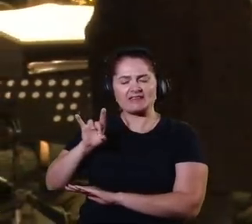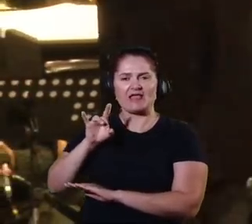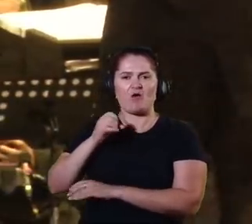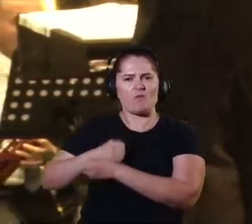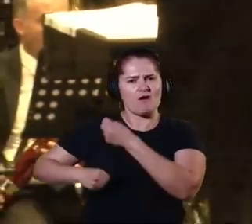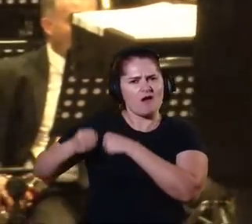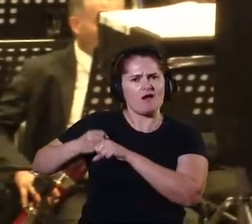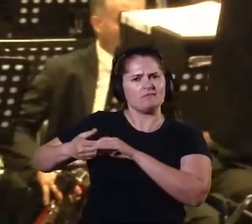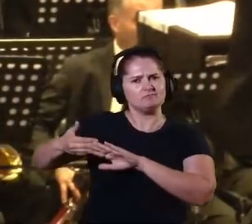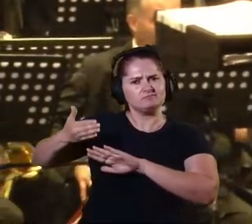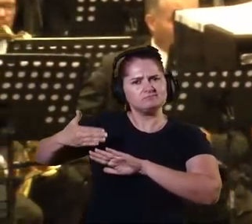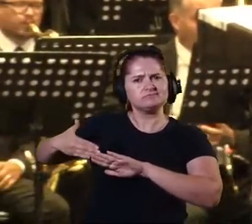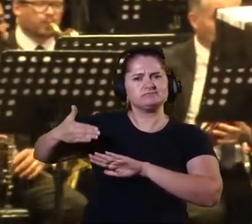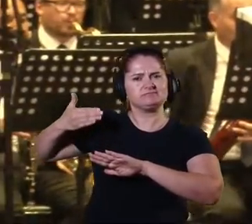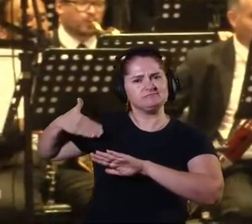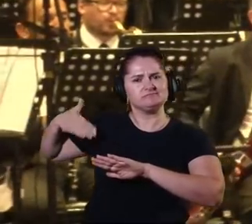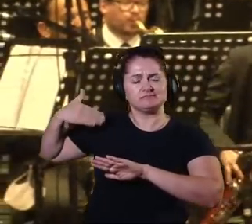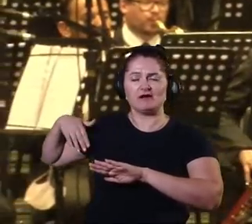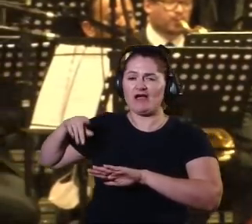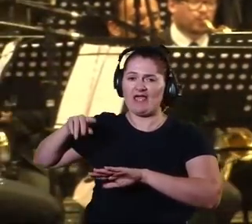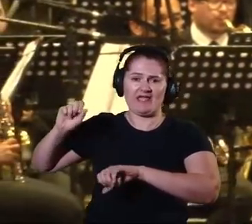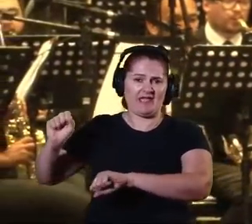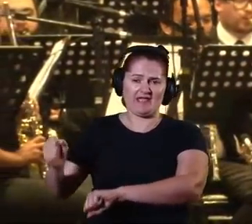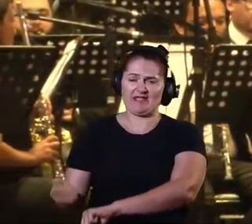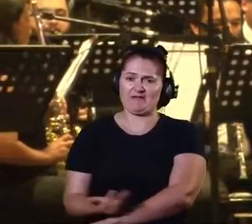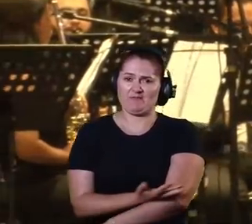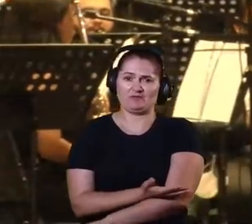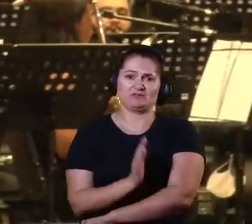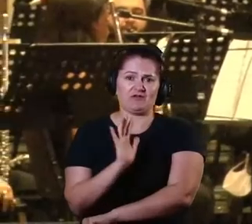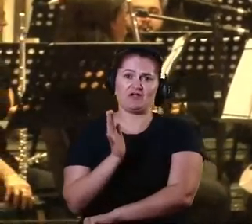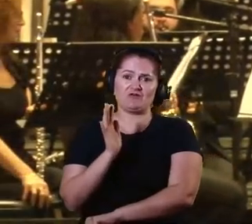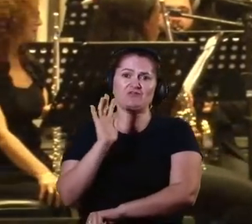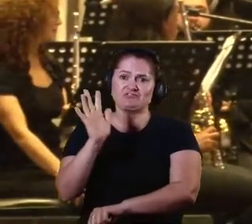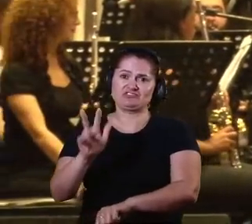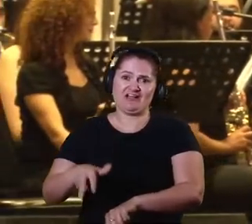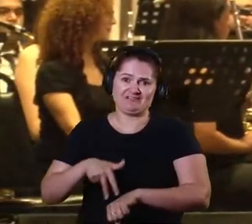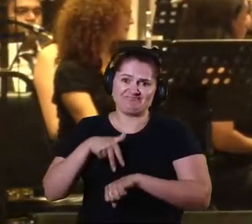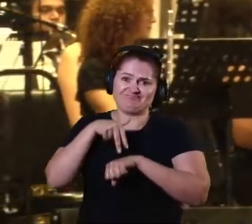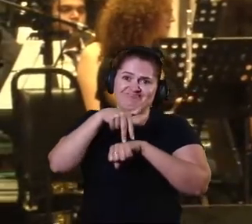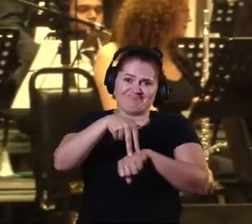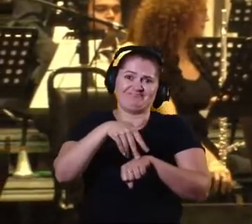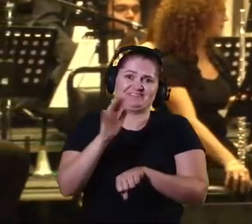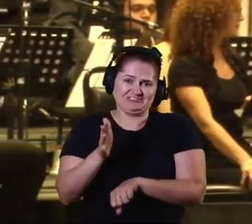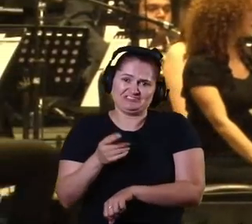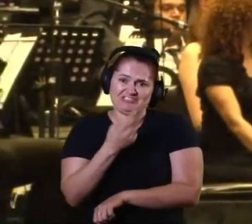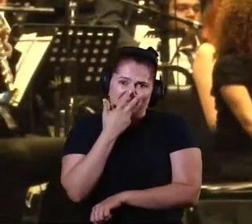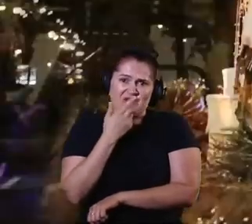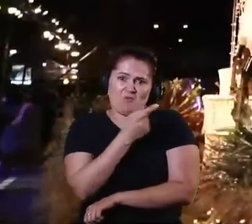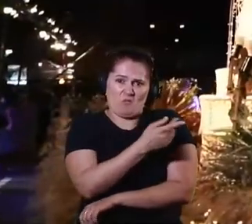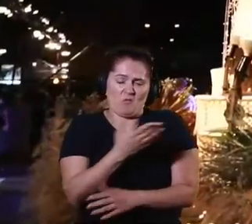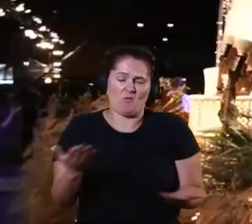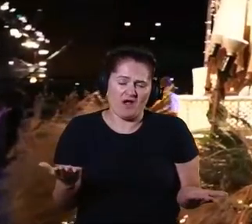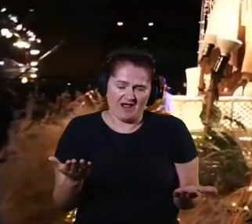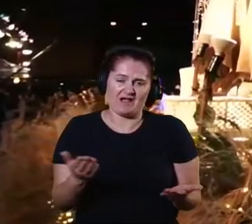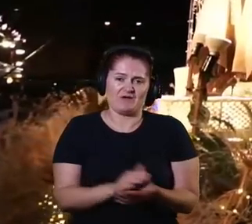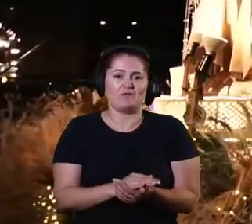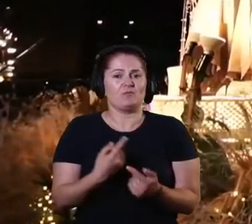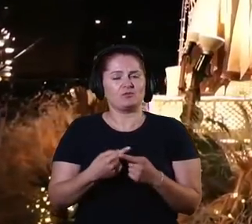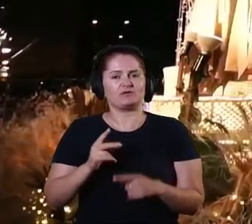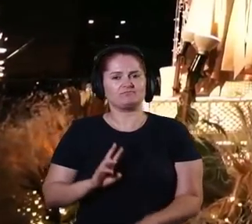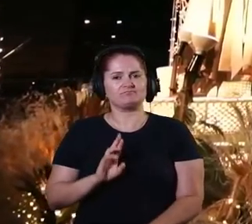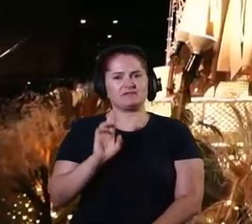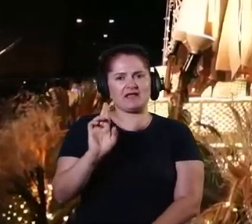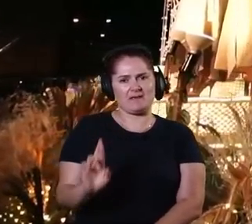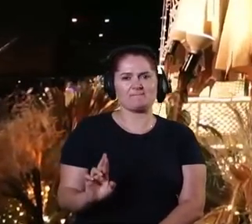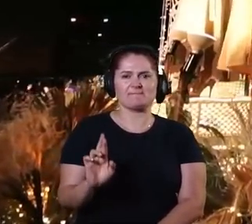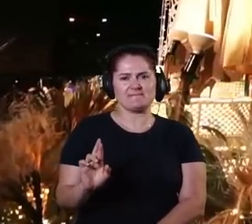tem como não se emocionar. Eu que já estive no alto de um carro alegórico também, representando a festa,